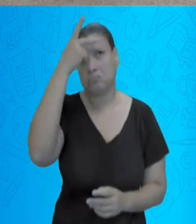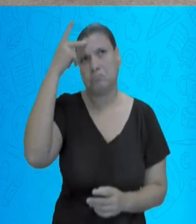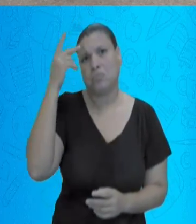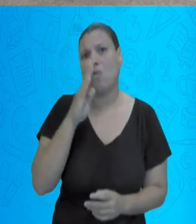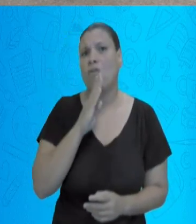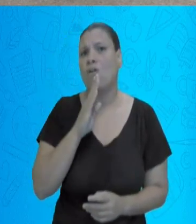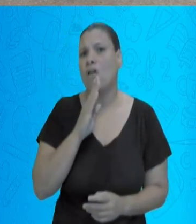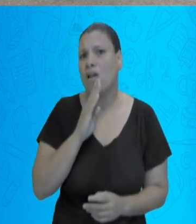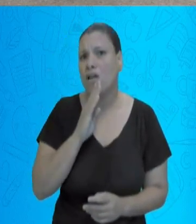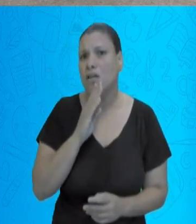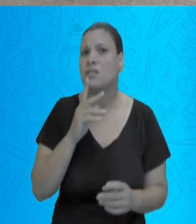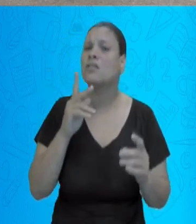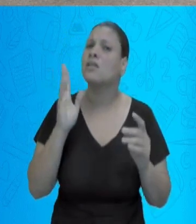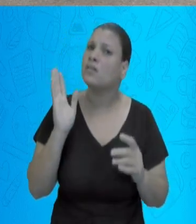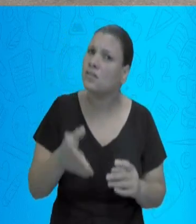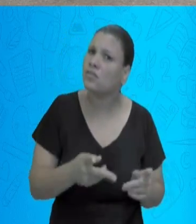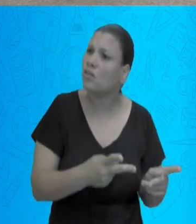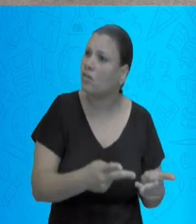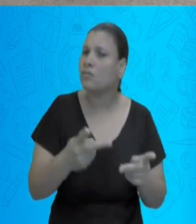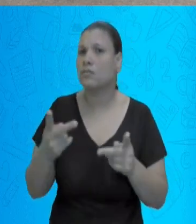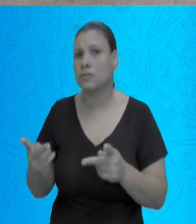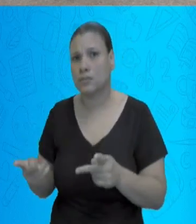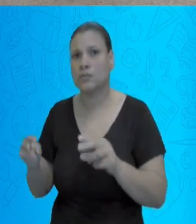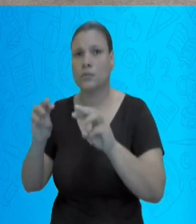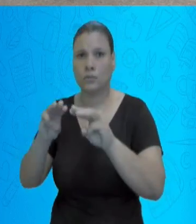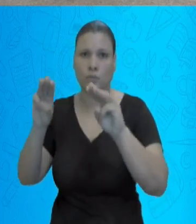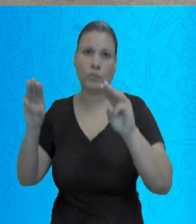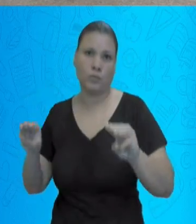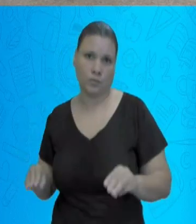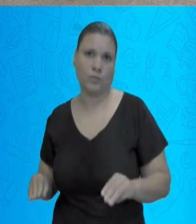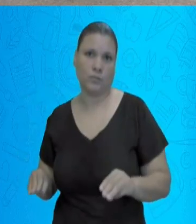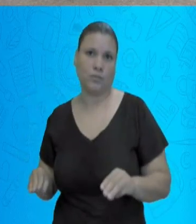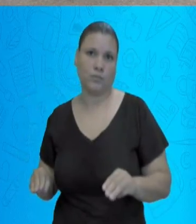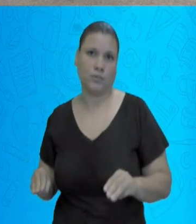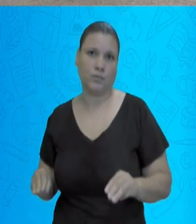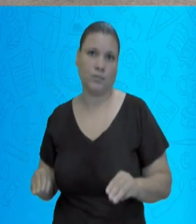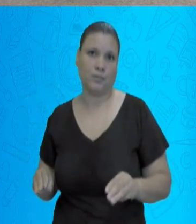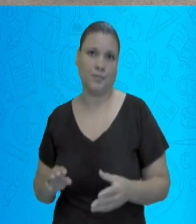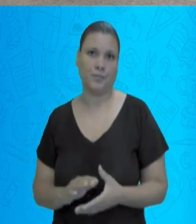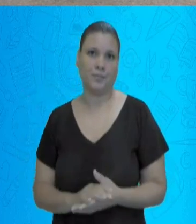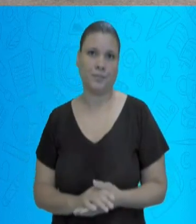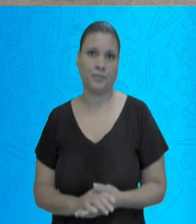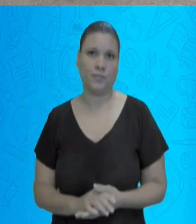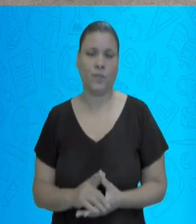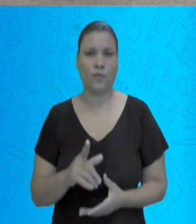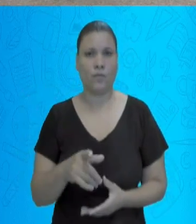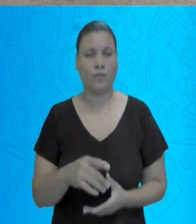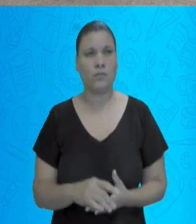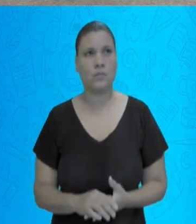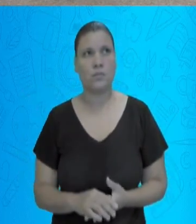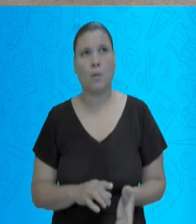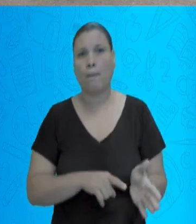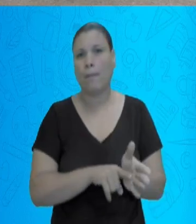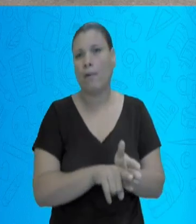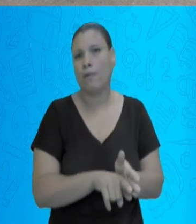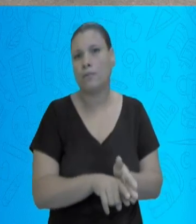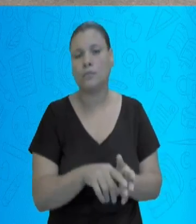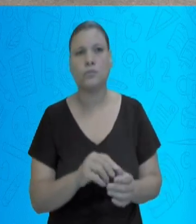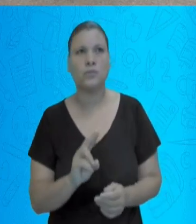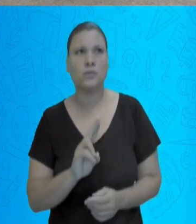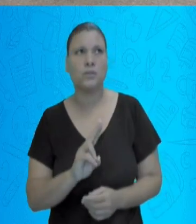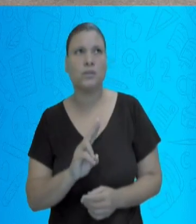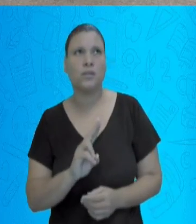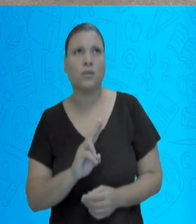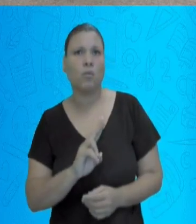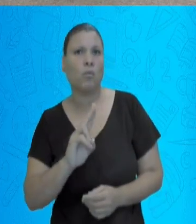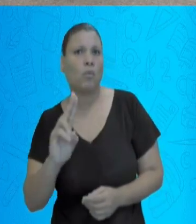um museu que tem essa exposição. Onde fica, o que ele expõe, qual é o seu nome, tá bom? E vou deixar